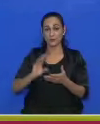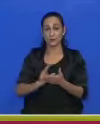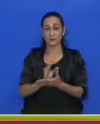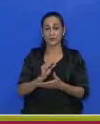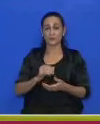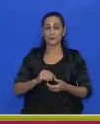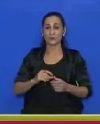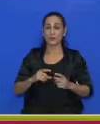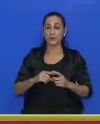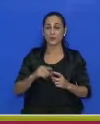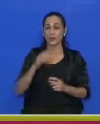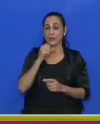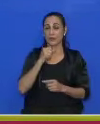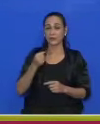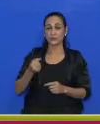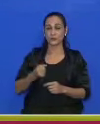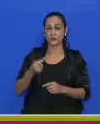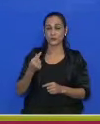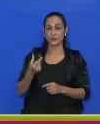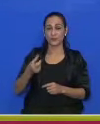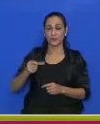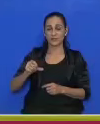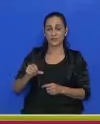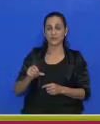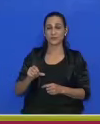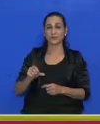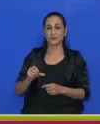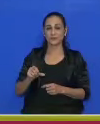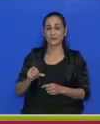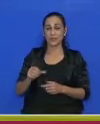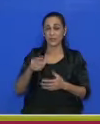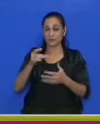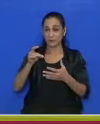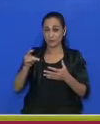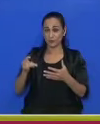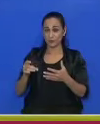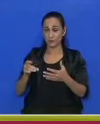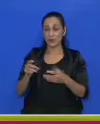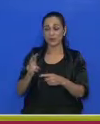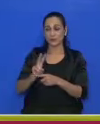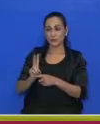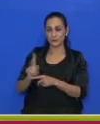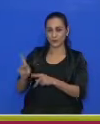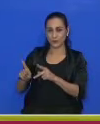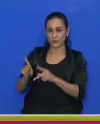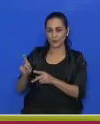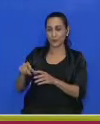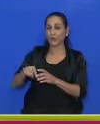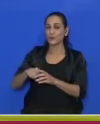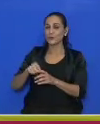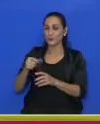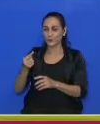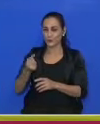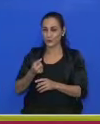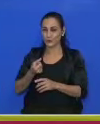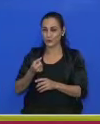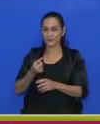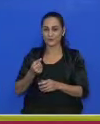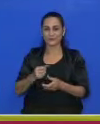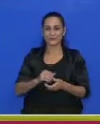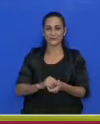Bola laranja número 19. E vamos confirmar então com as nossas auditoras populares os números